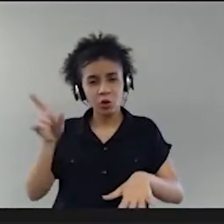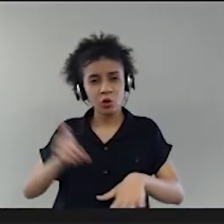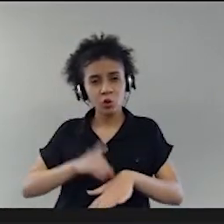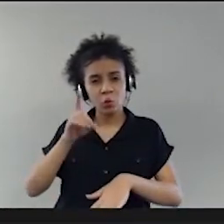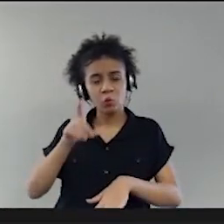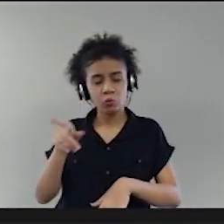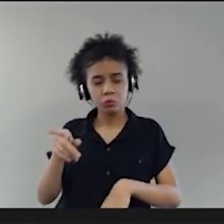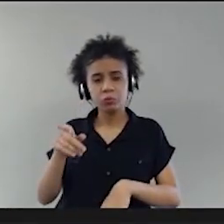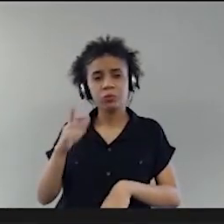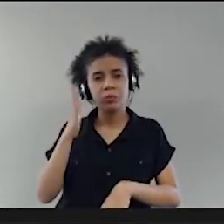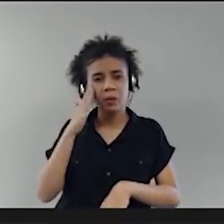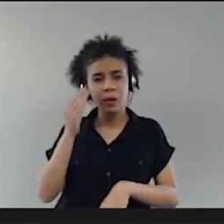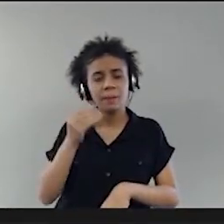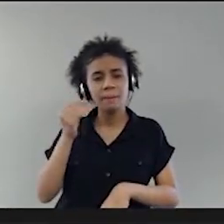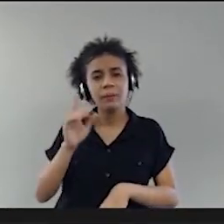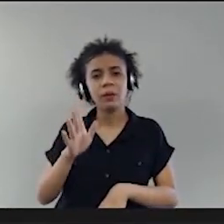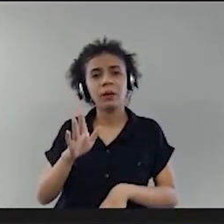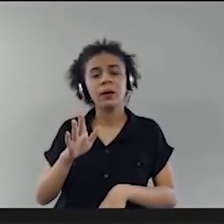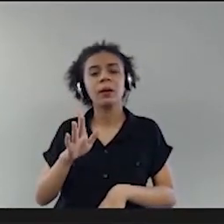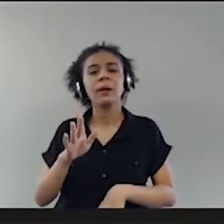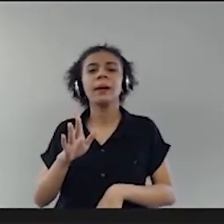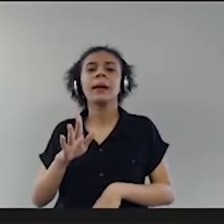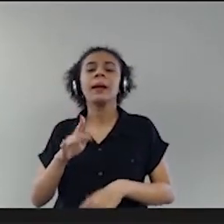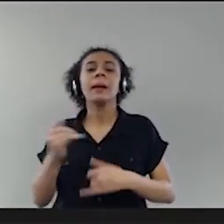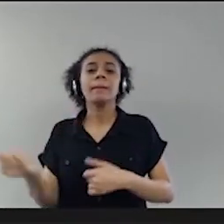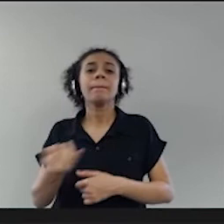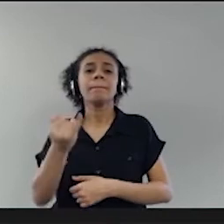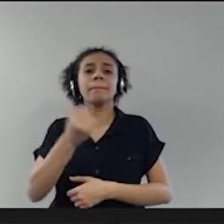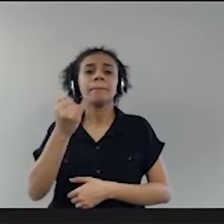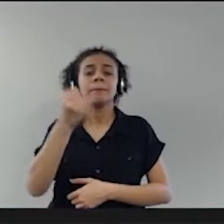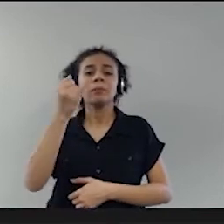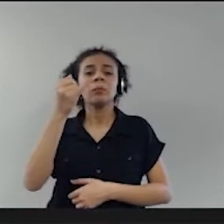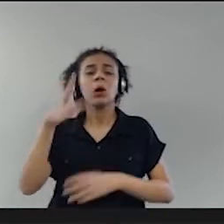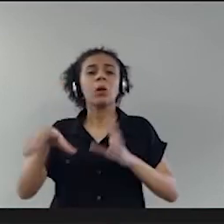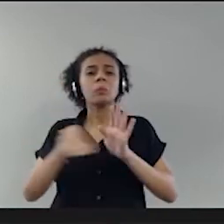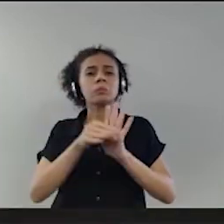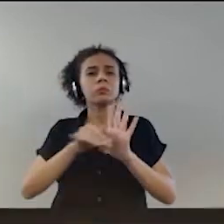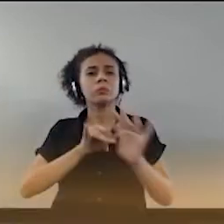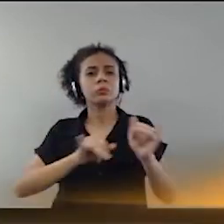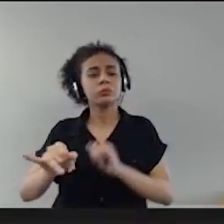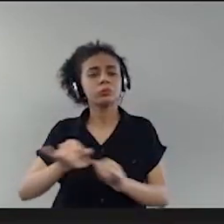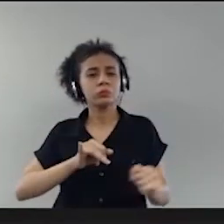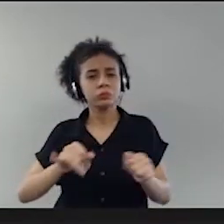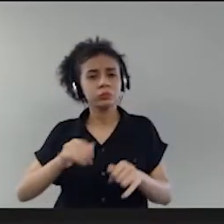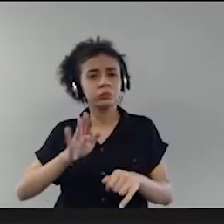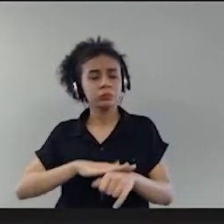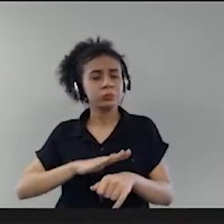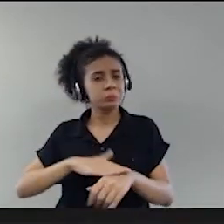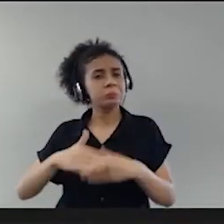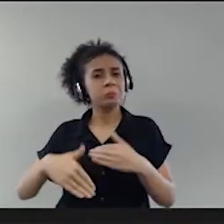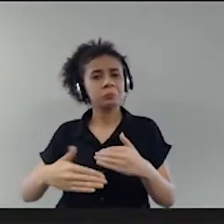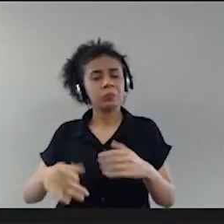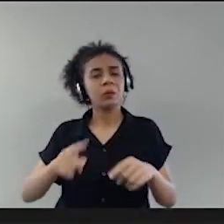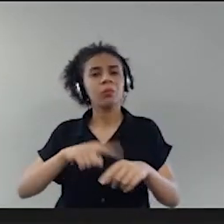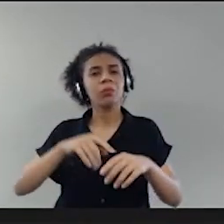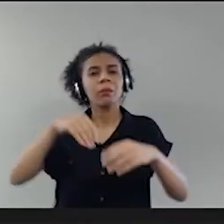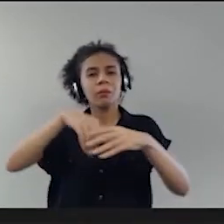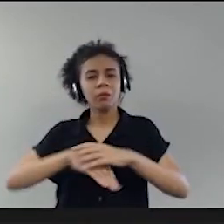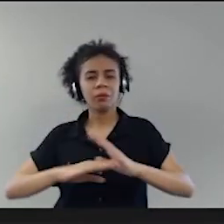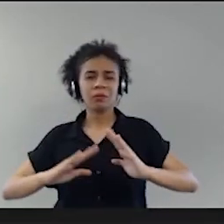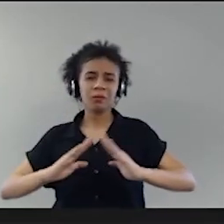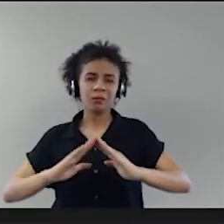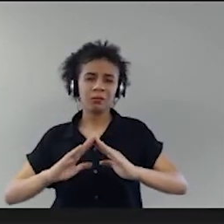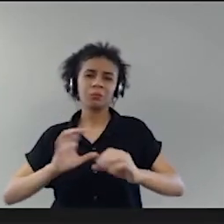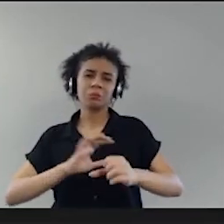visão da epidemiologia com importantes considerações no momento sem precedentes de isolamento social,